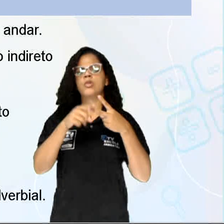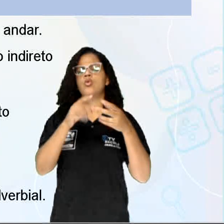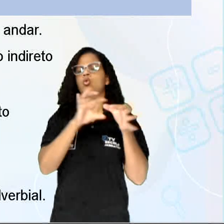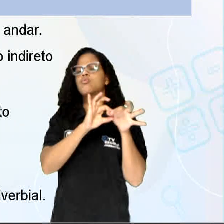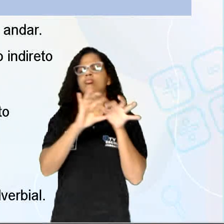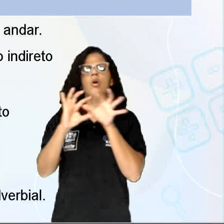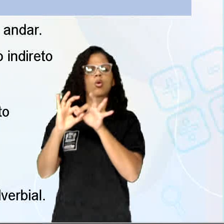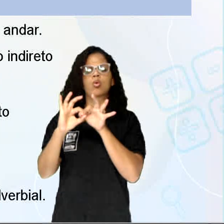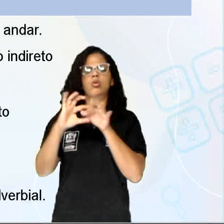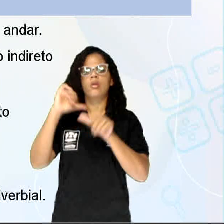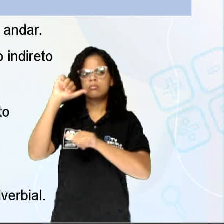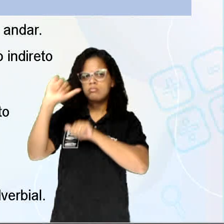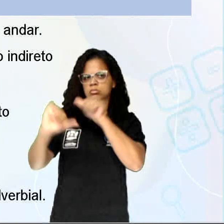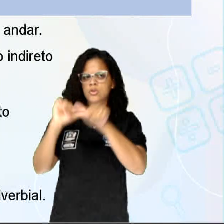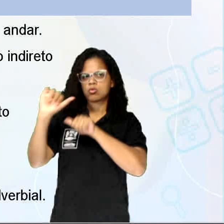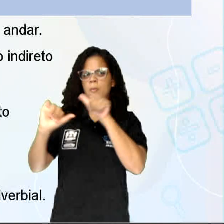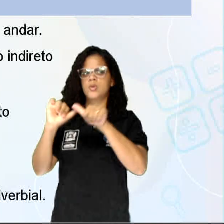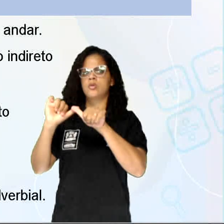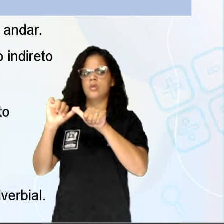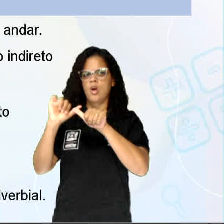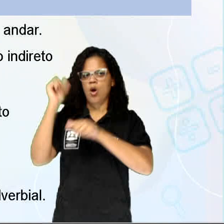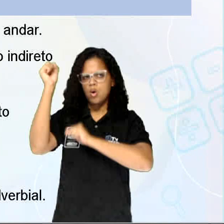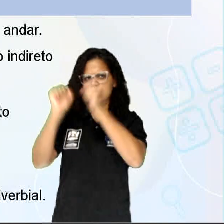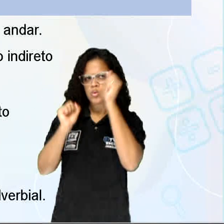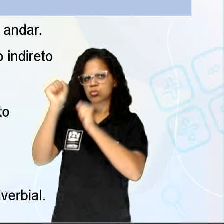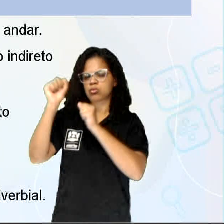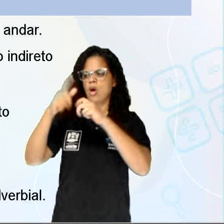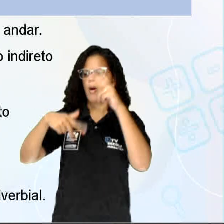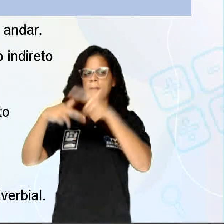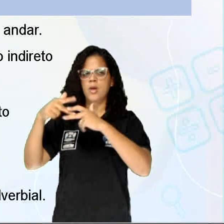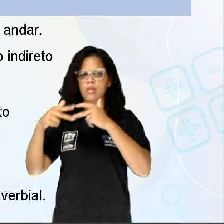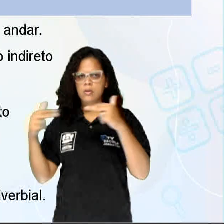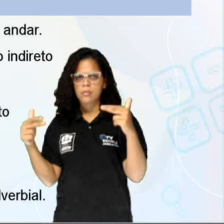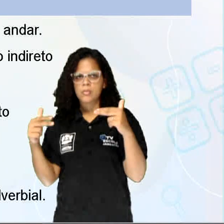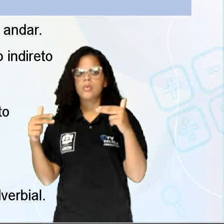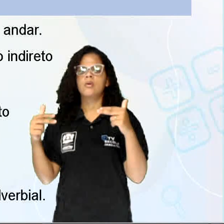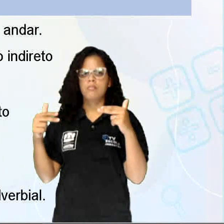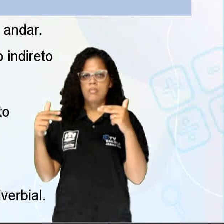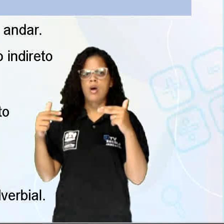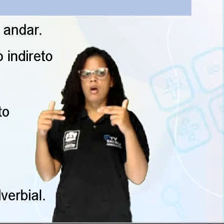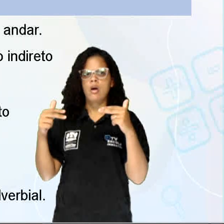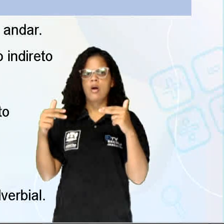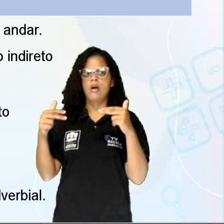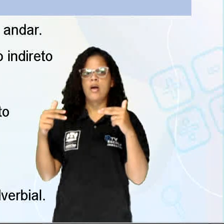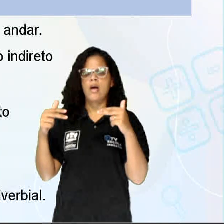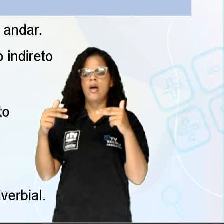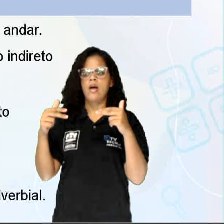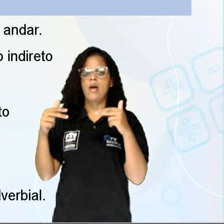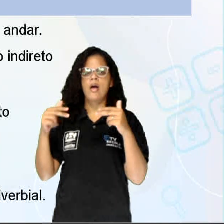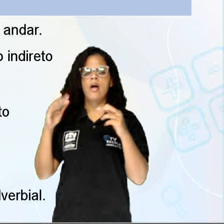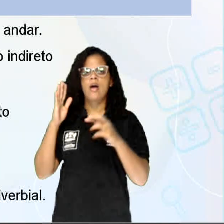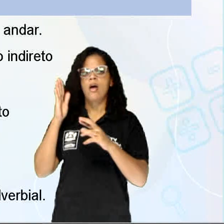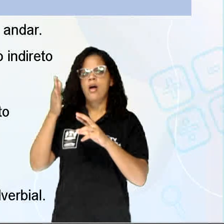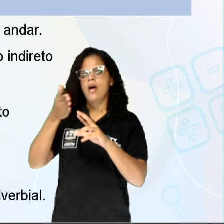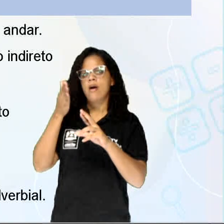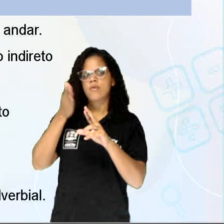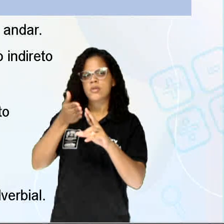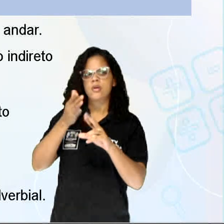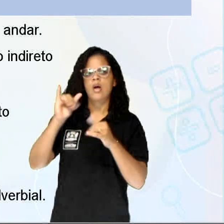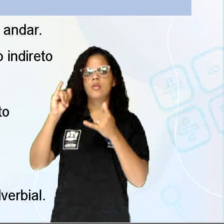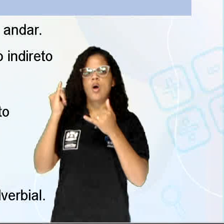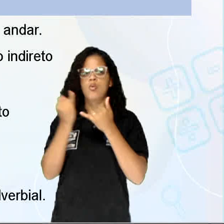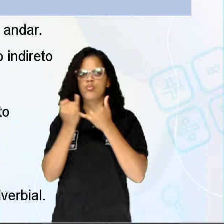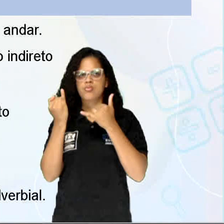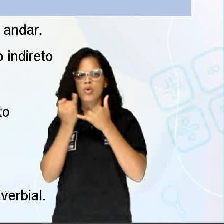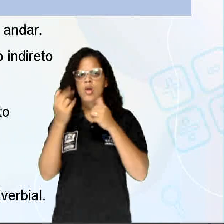palavras transformação, indústria, matéria-prima, consiste em objeto indireto do verbo